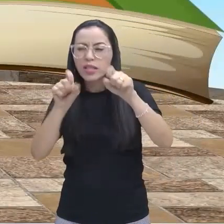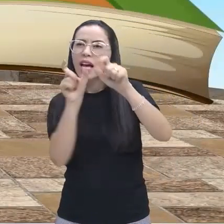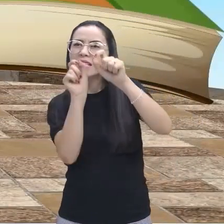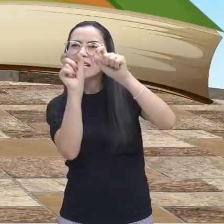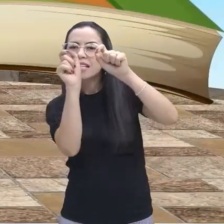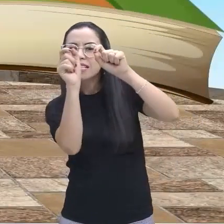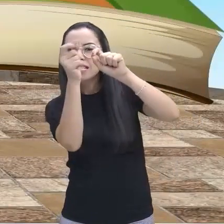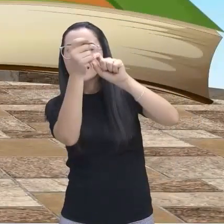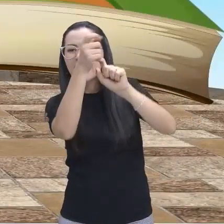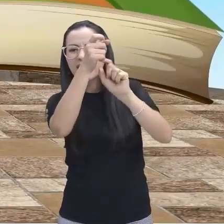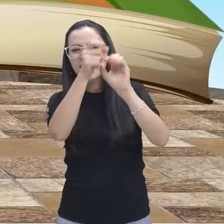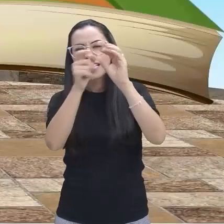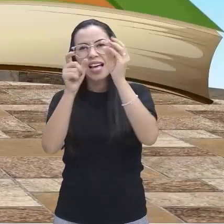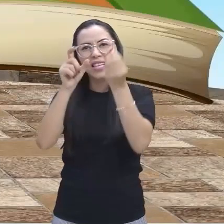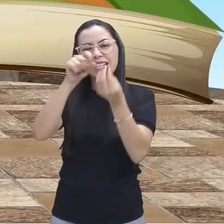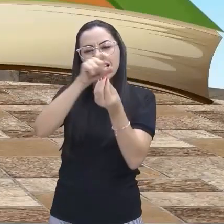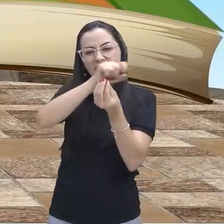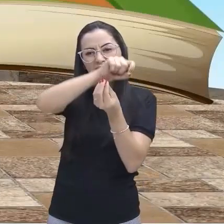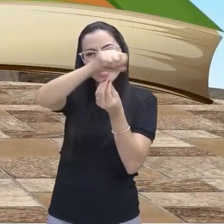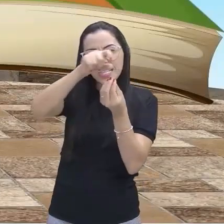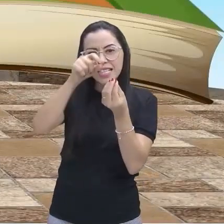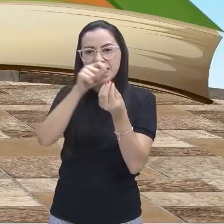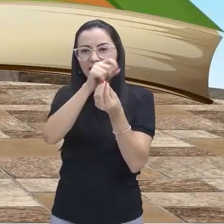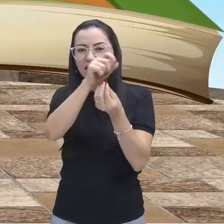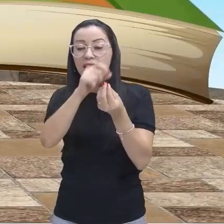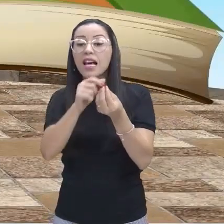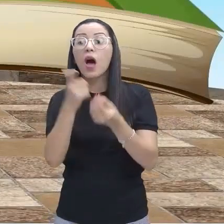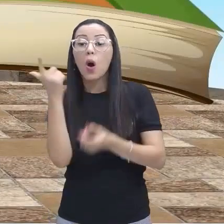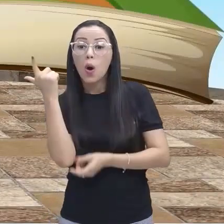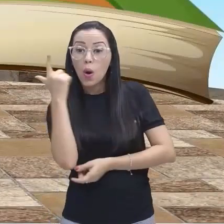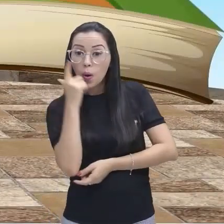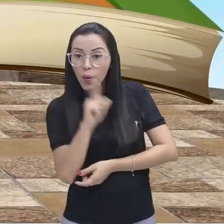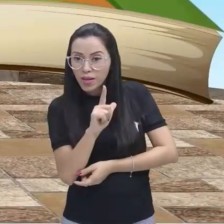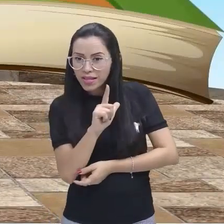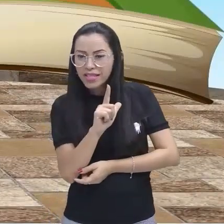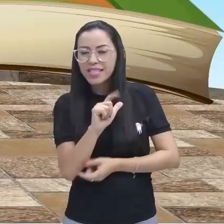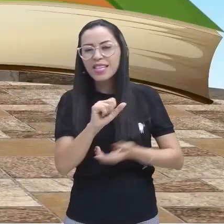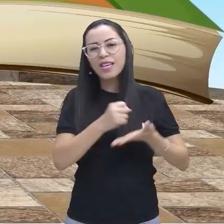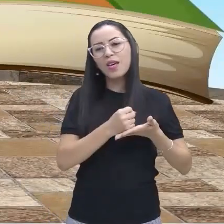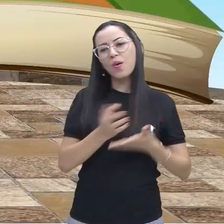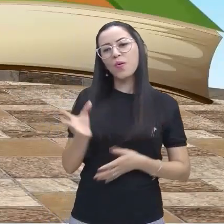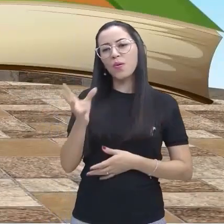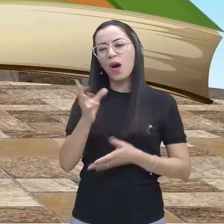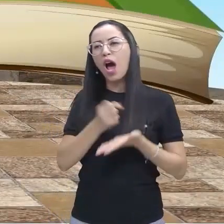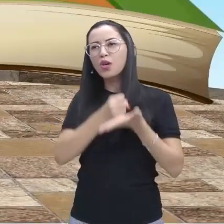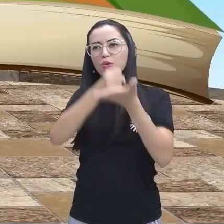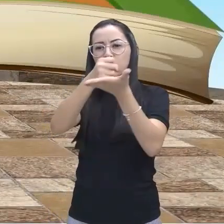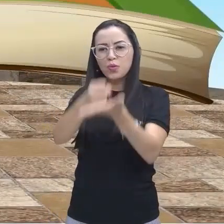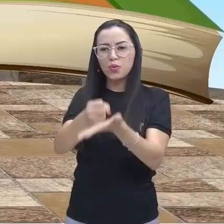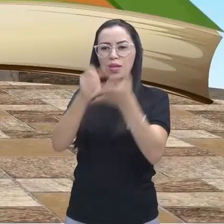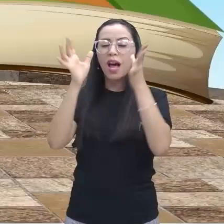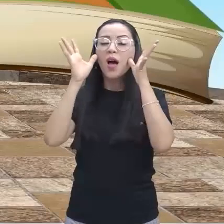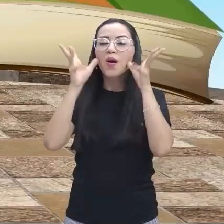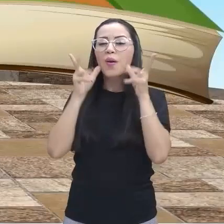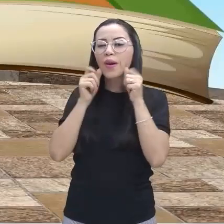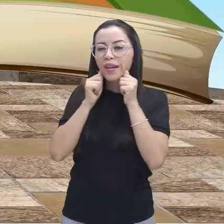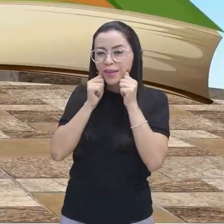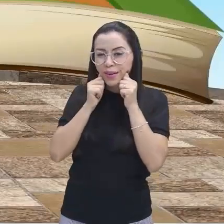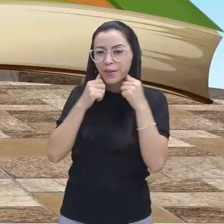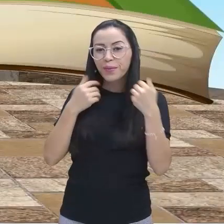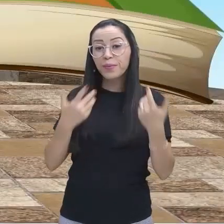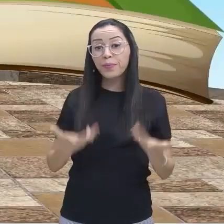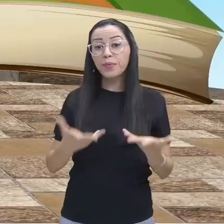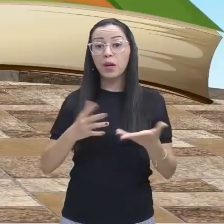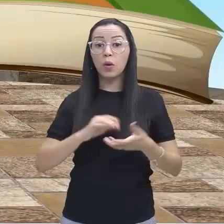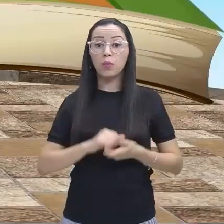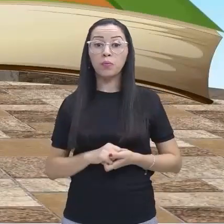Fantástico isso! Você está gostando da história? O ratinho salvou o leão. Vocês estão vendo aí?